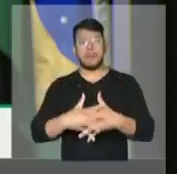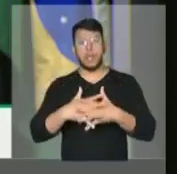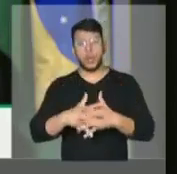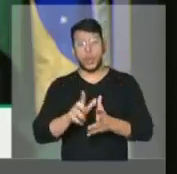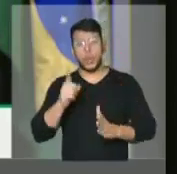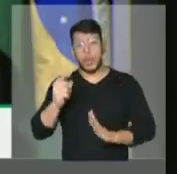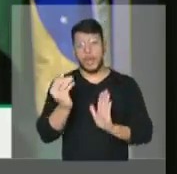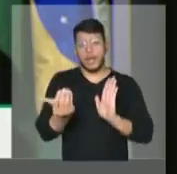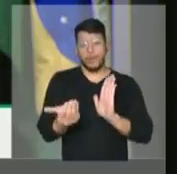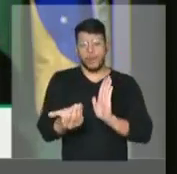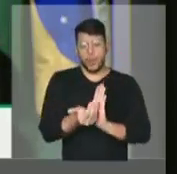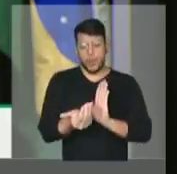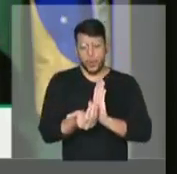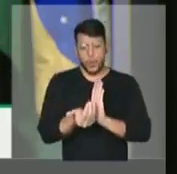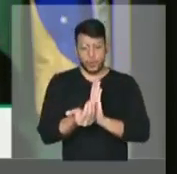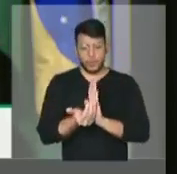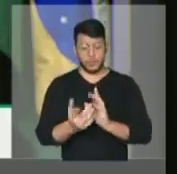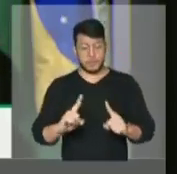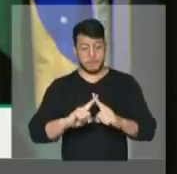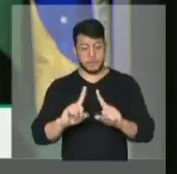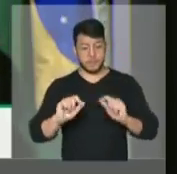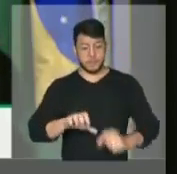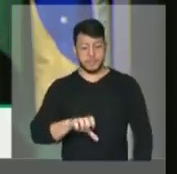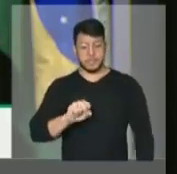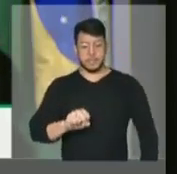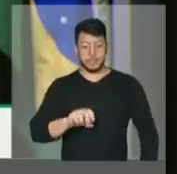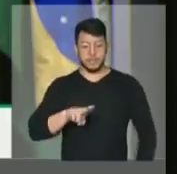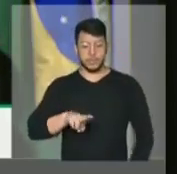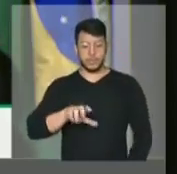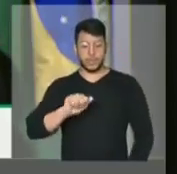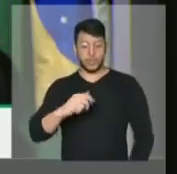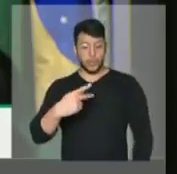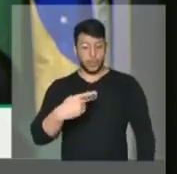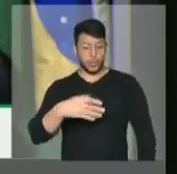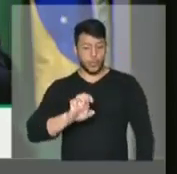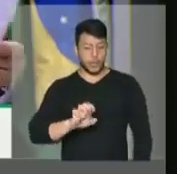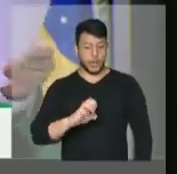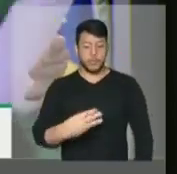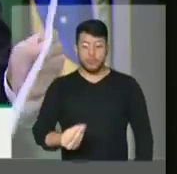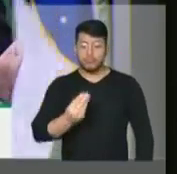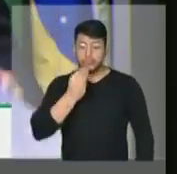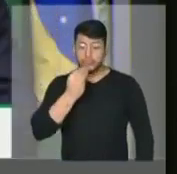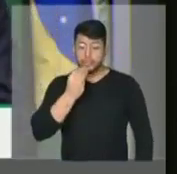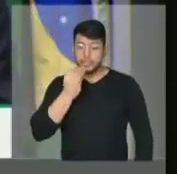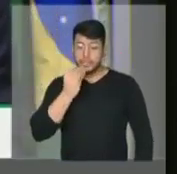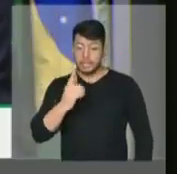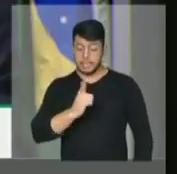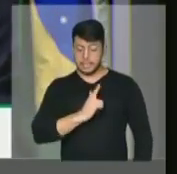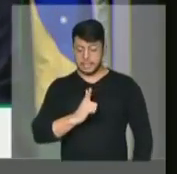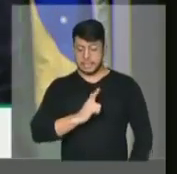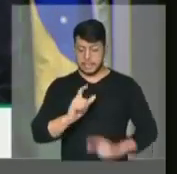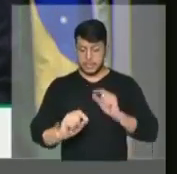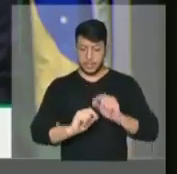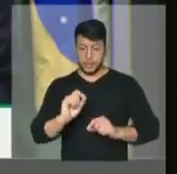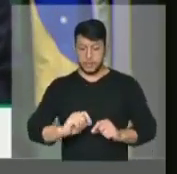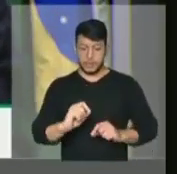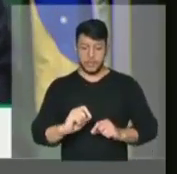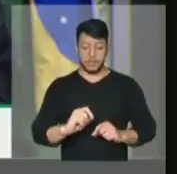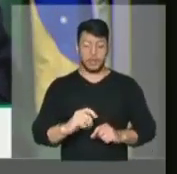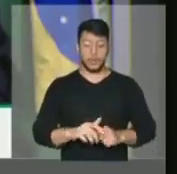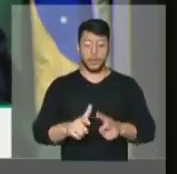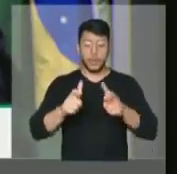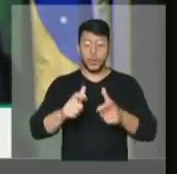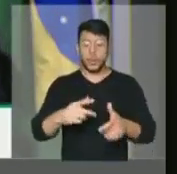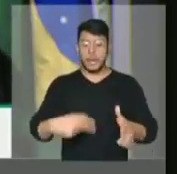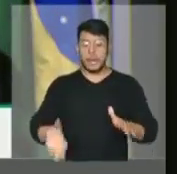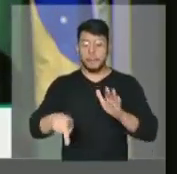Não fosse a alteração, Suape já poderia ter o Tecon 2, o segundo terminal de